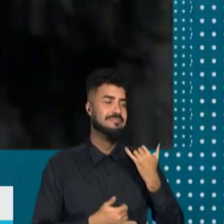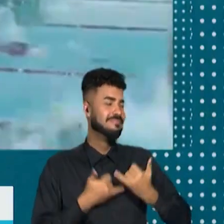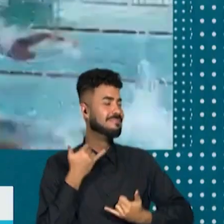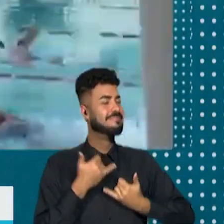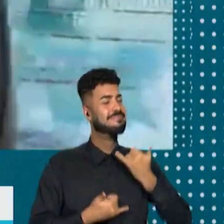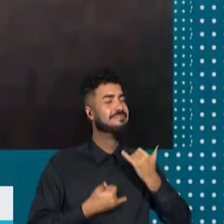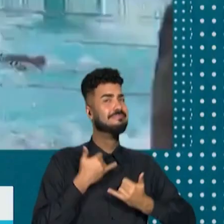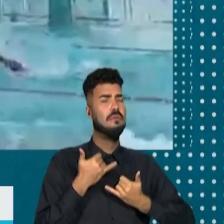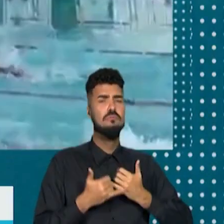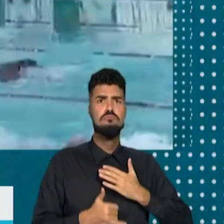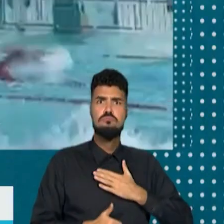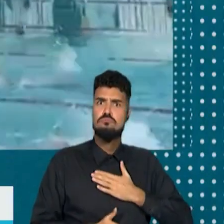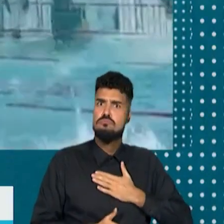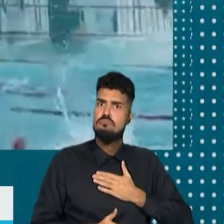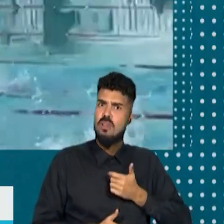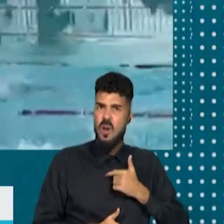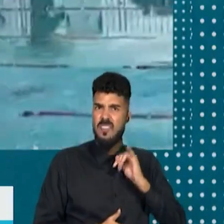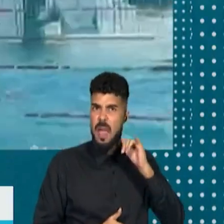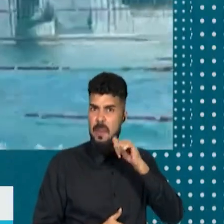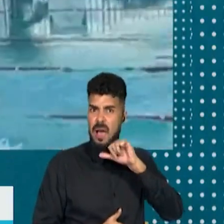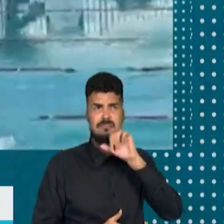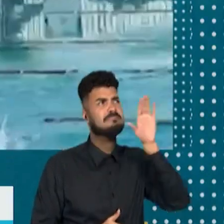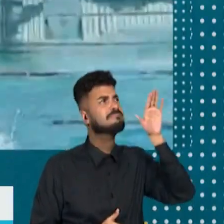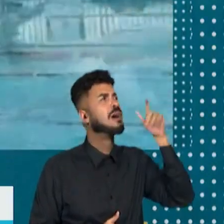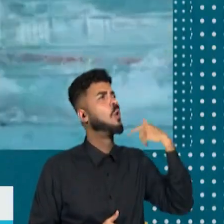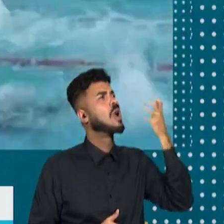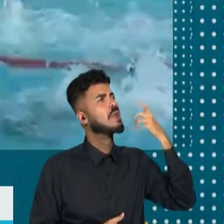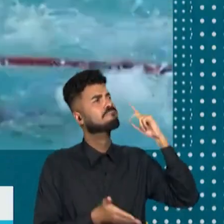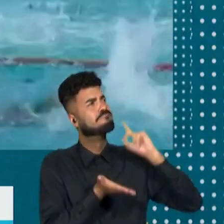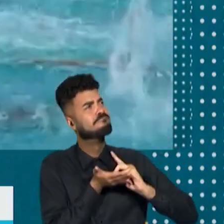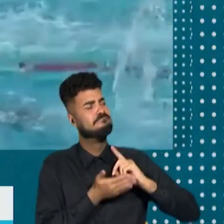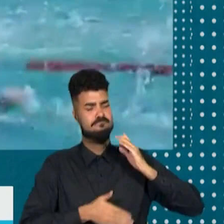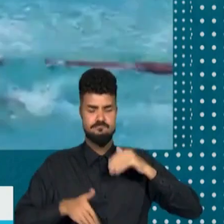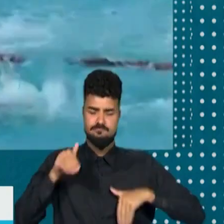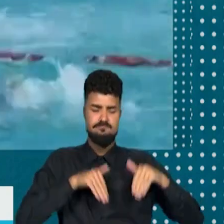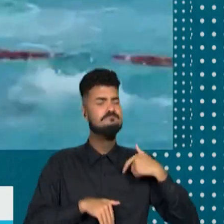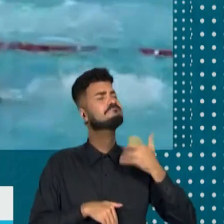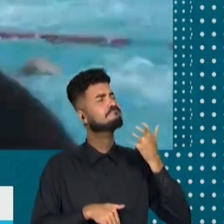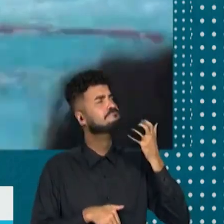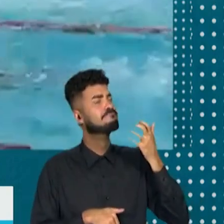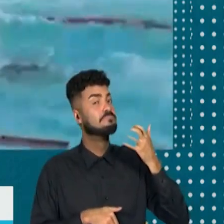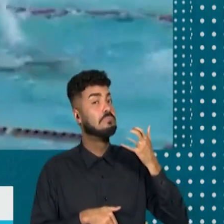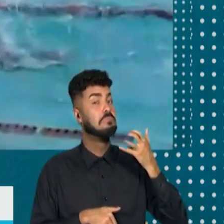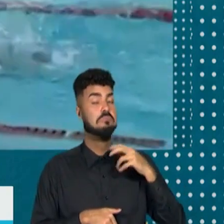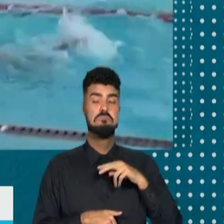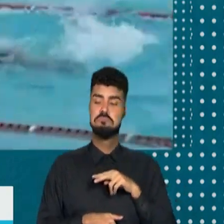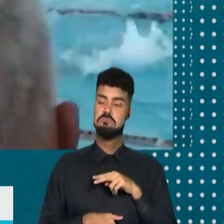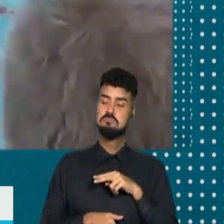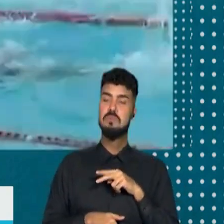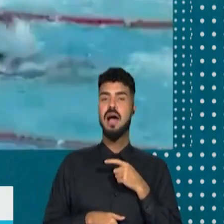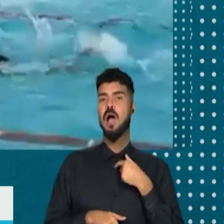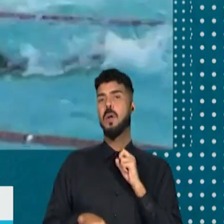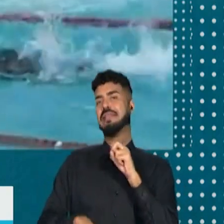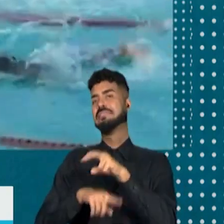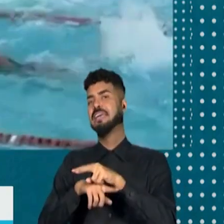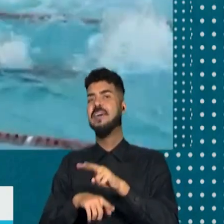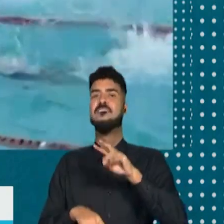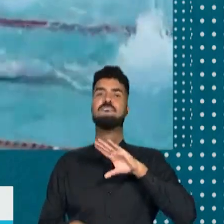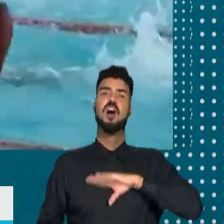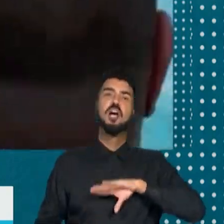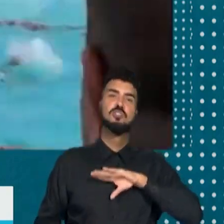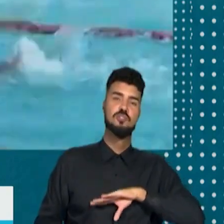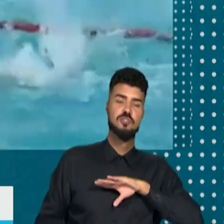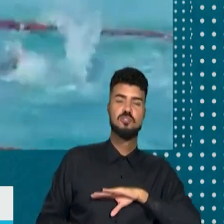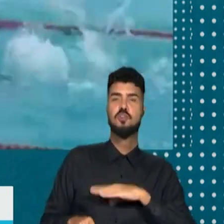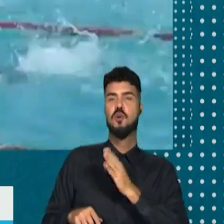eu comecei a gostar. Aí eu falava pra minha mãe: mãe, mãe, eu quero ir pra natação, eu quero fazer natação. Até chegou um tempo que eu fui pro Vasco. Aí eu conheci